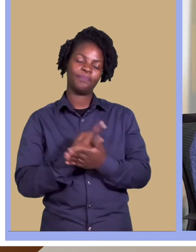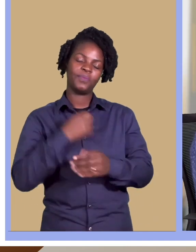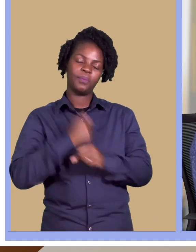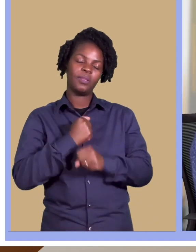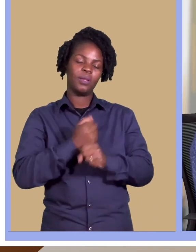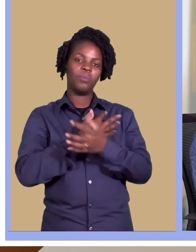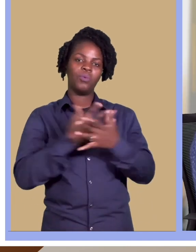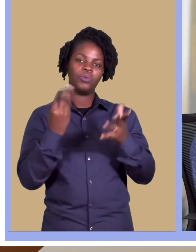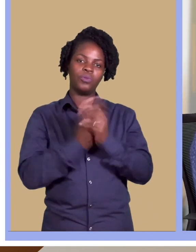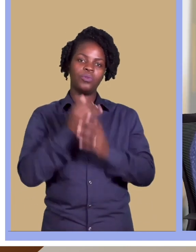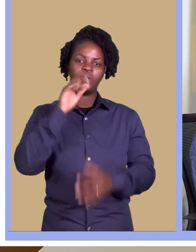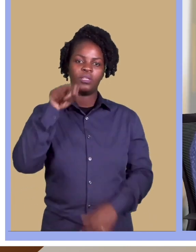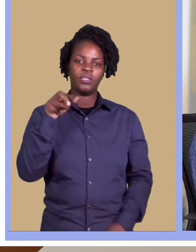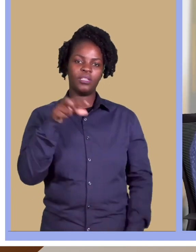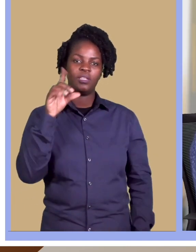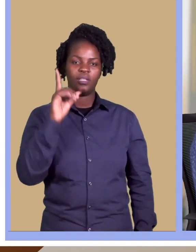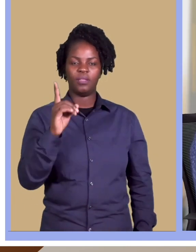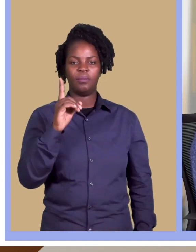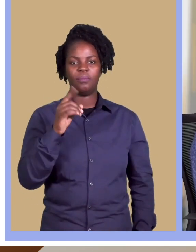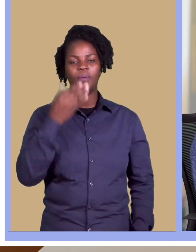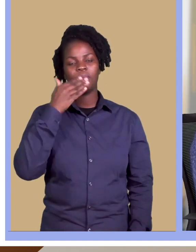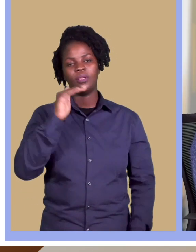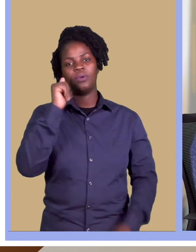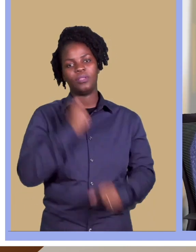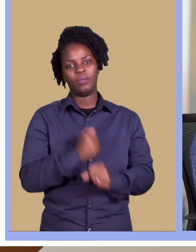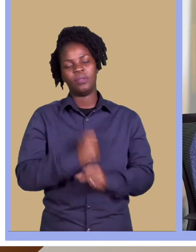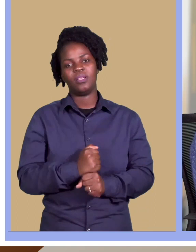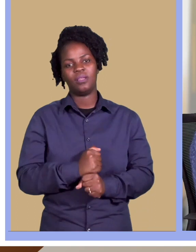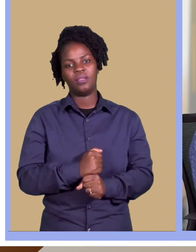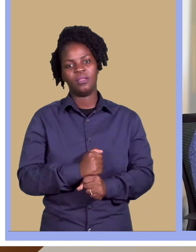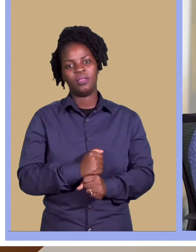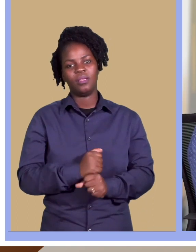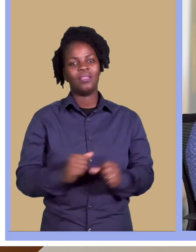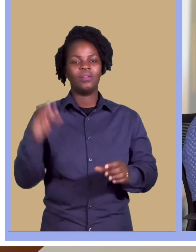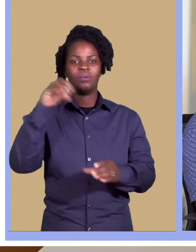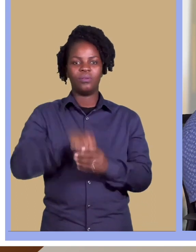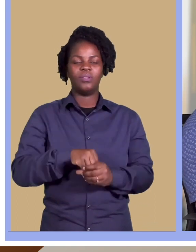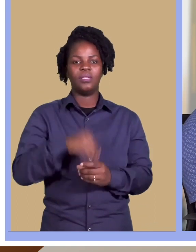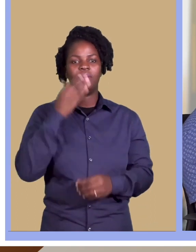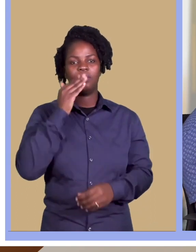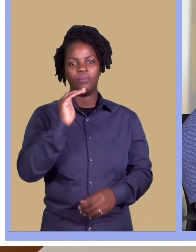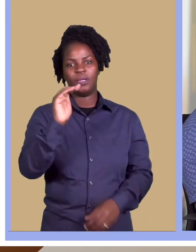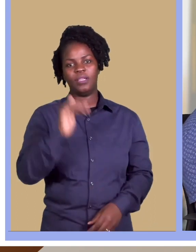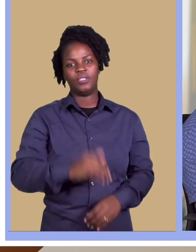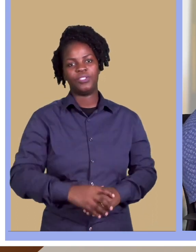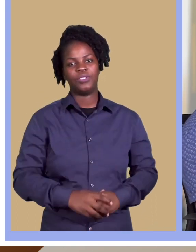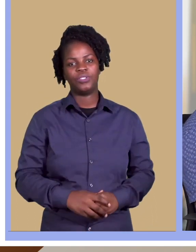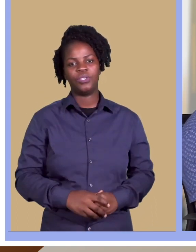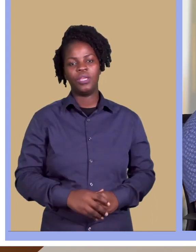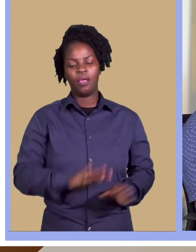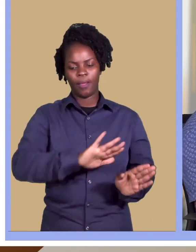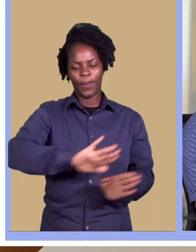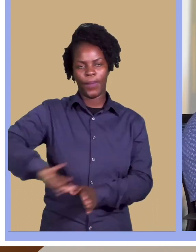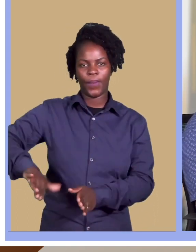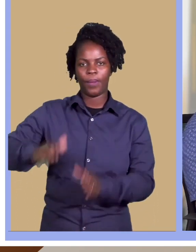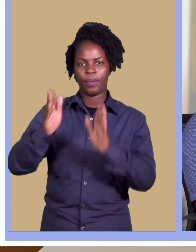Isso, e mais inclusivo, né? Que não deixe pessoas com deficiência de fora. Mas isso vai levar o seu tempo e